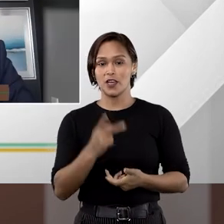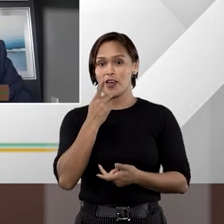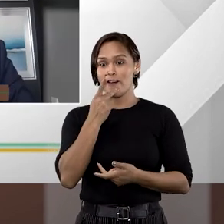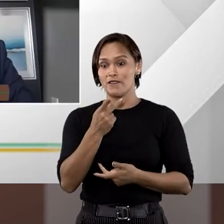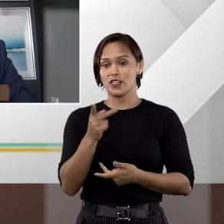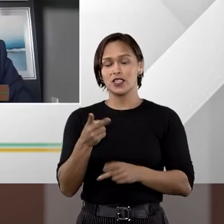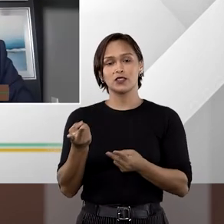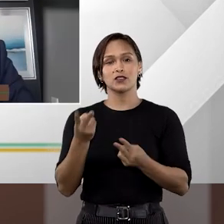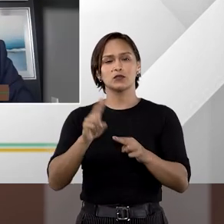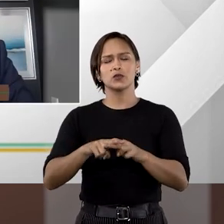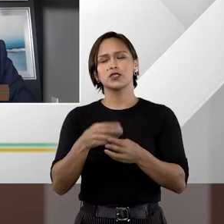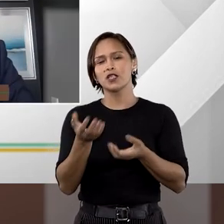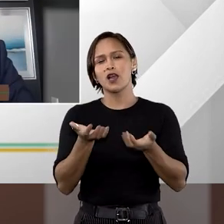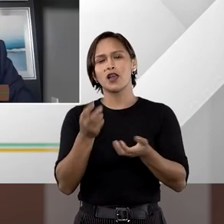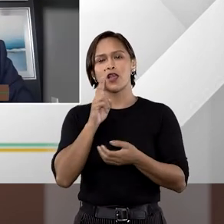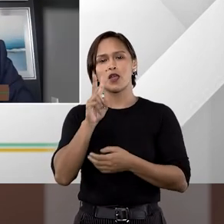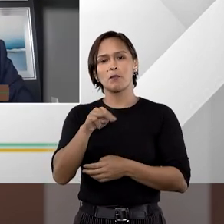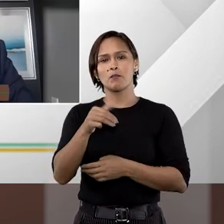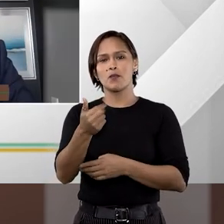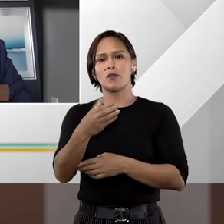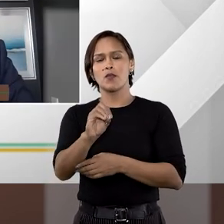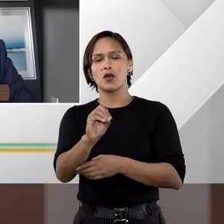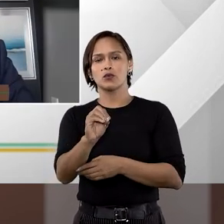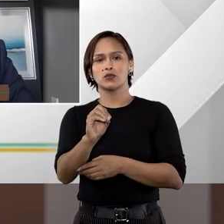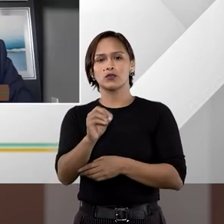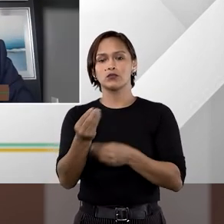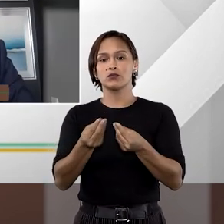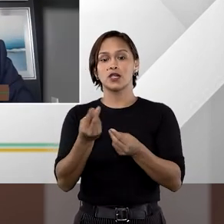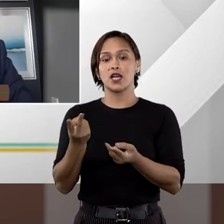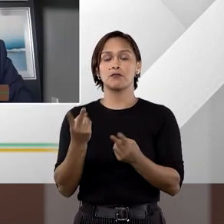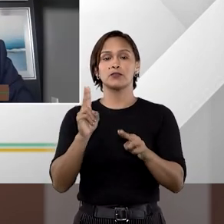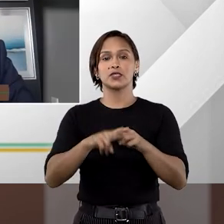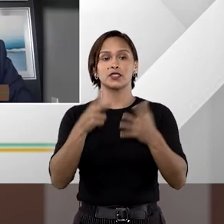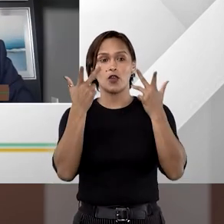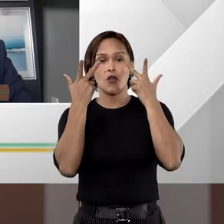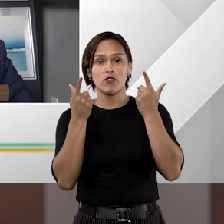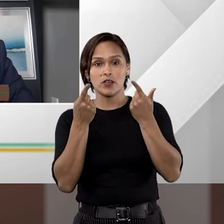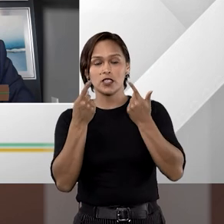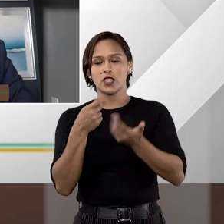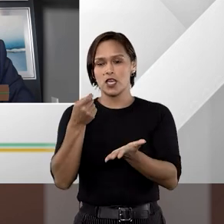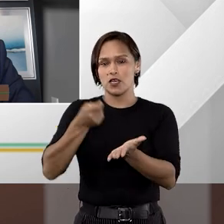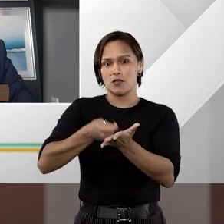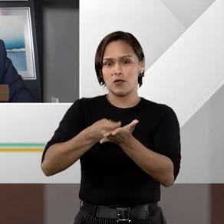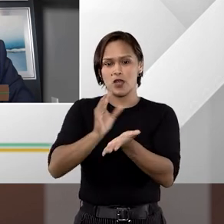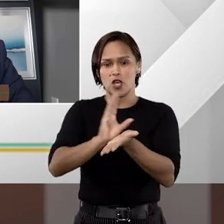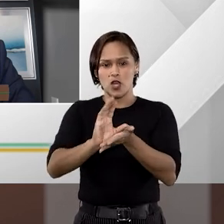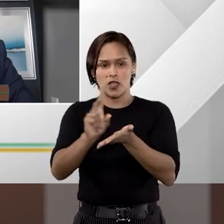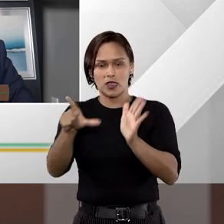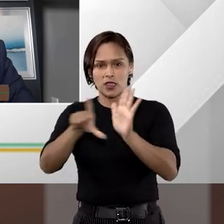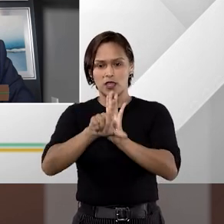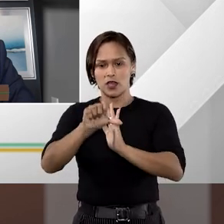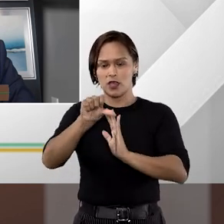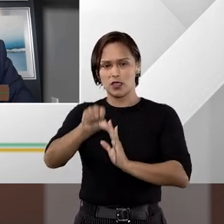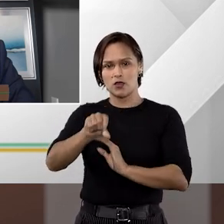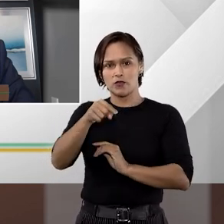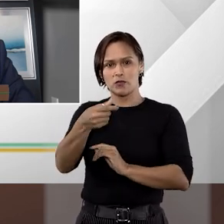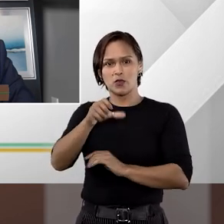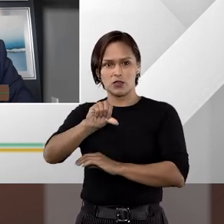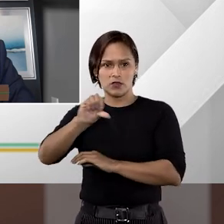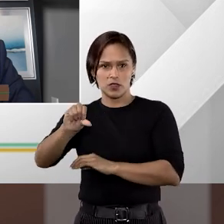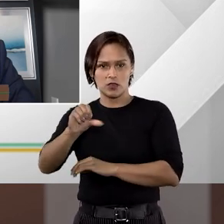falando ainda sobre prisão quero saber do Dr Mauro Doutor Mauro a prisão em flagrante EA fiança estão previstas na lei